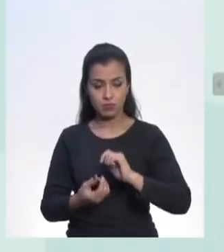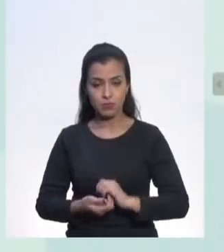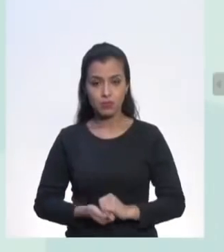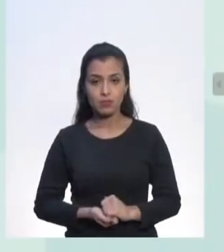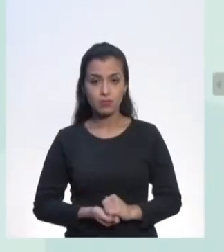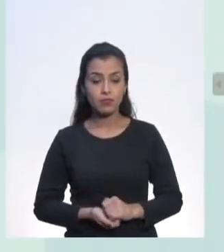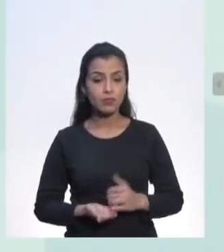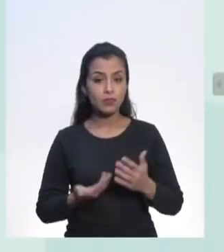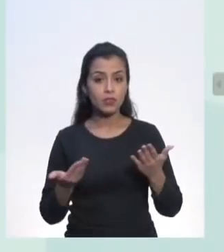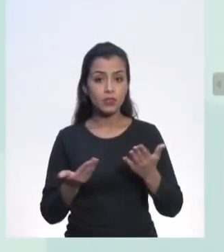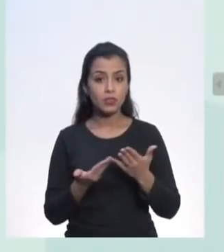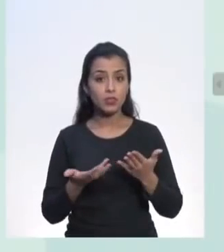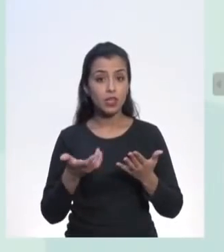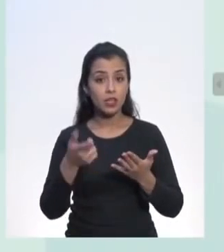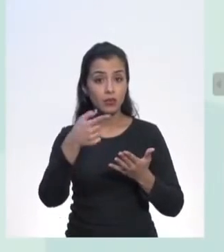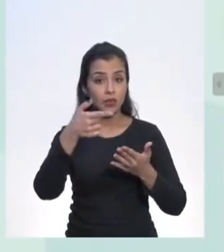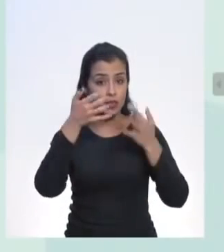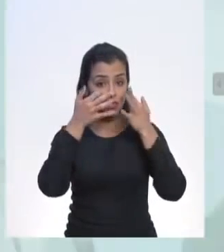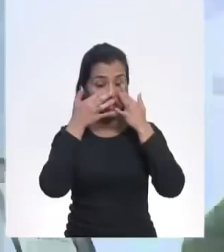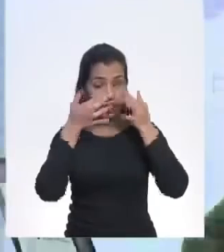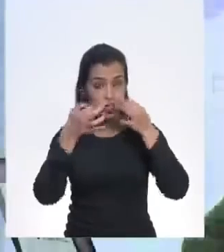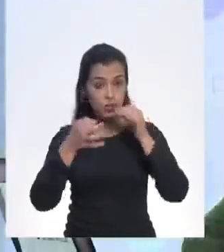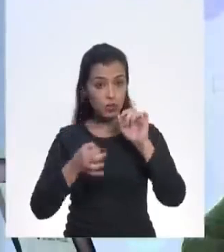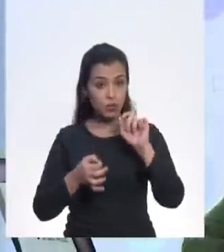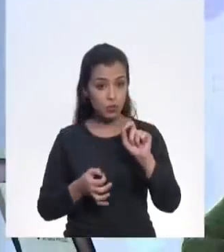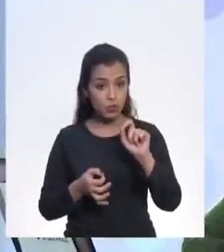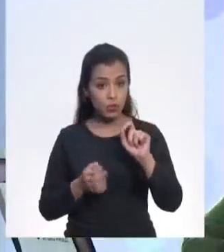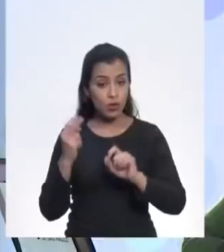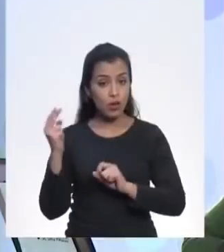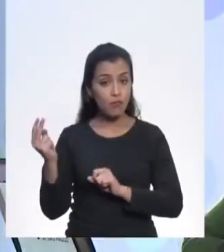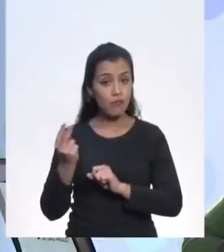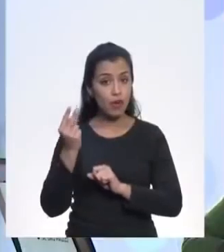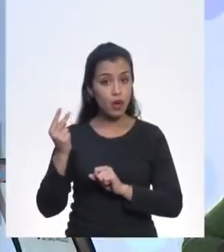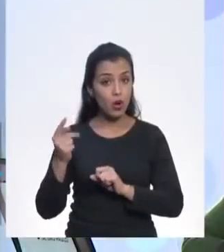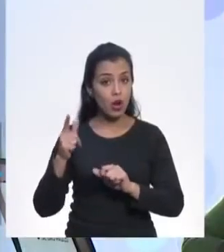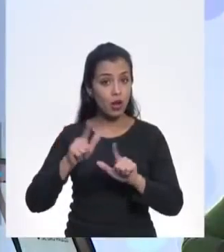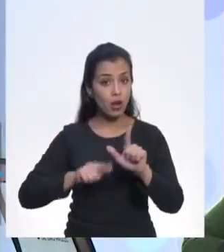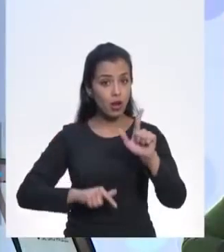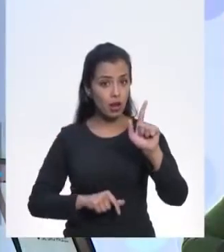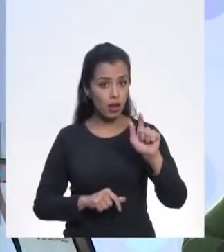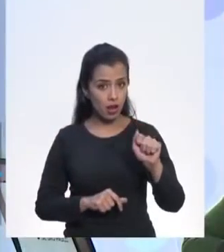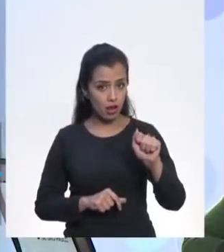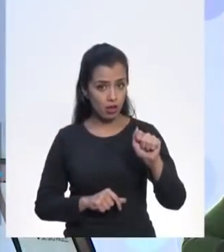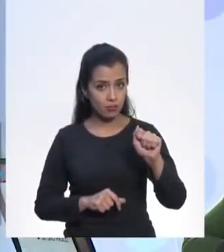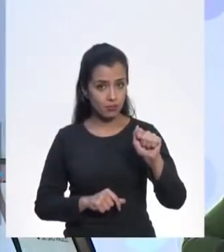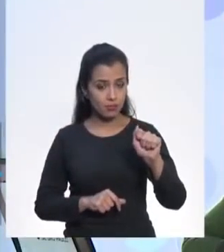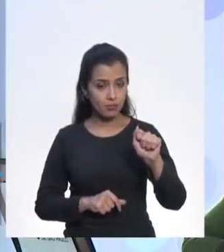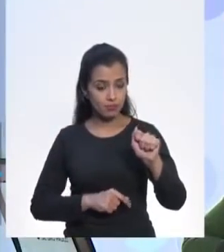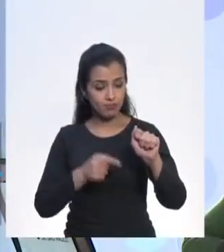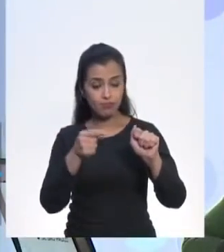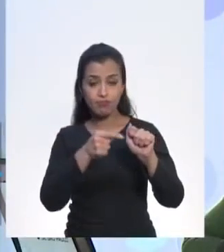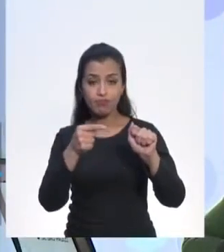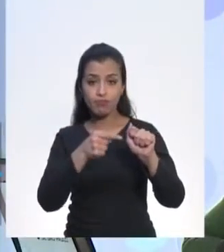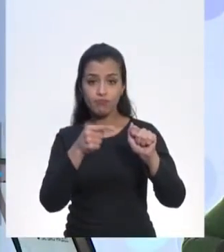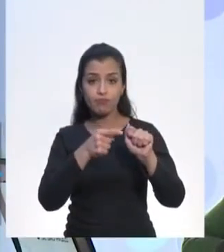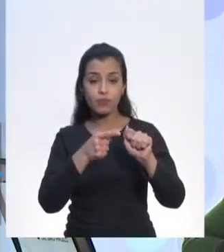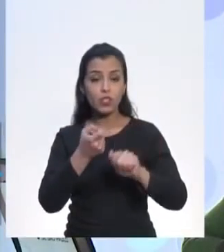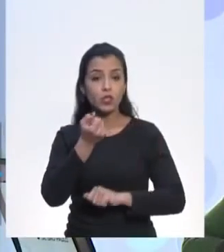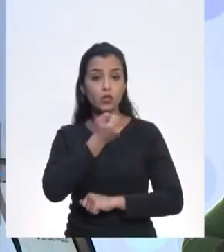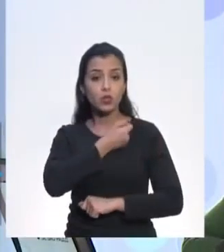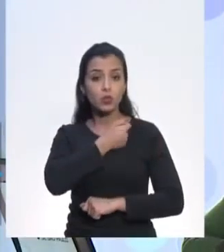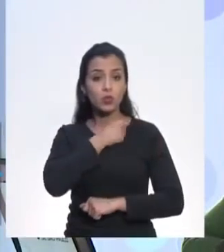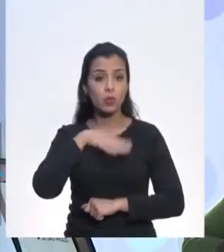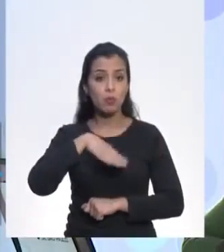Agora, eu quero que vocês prestem atenção no valor do A. O A é um número maior do